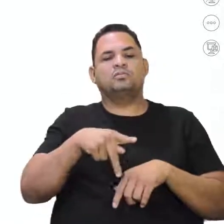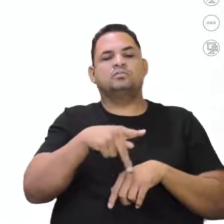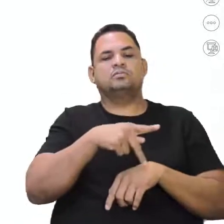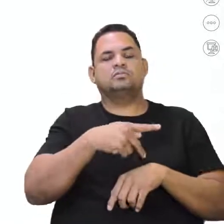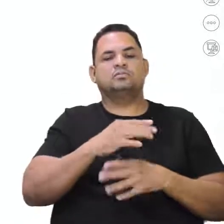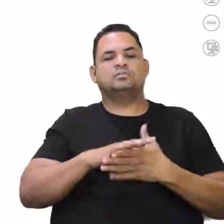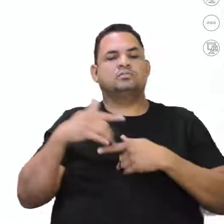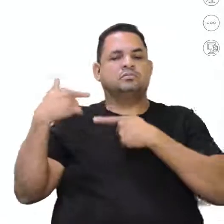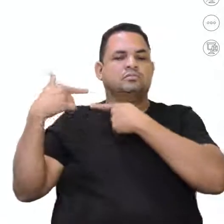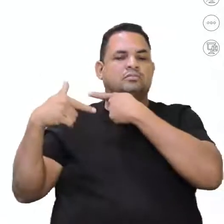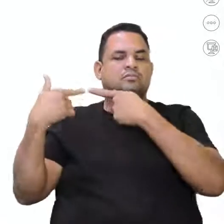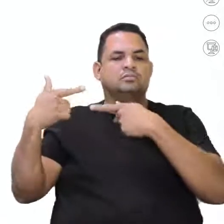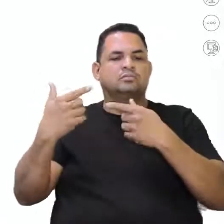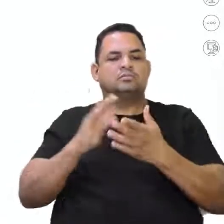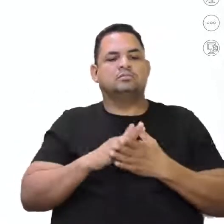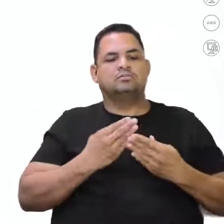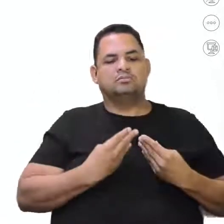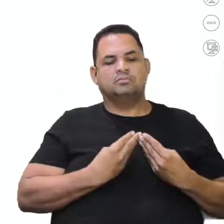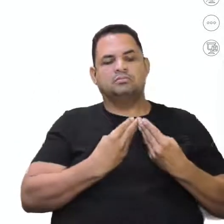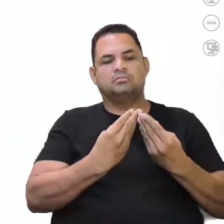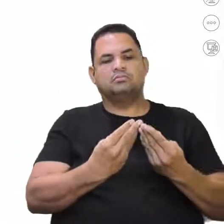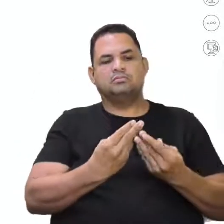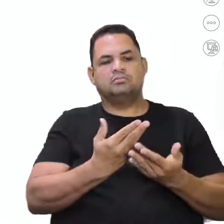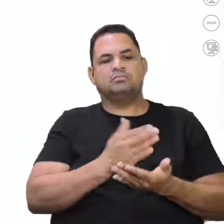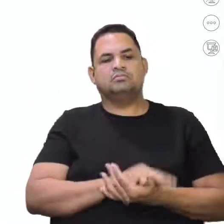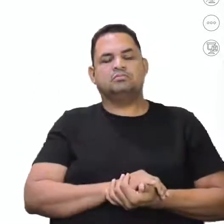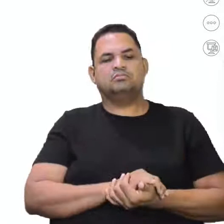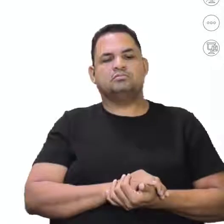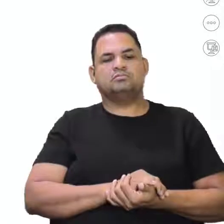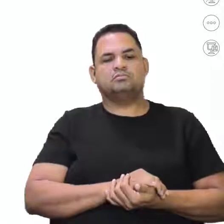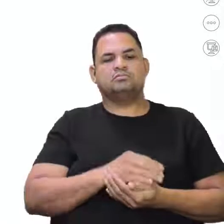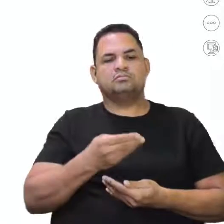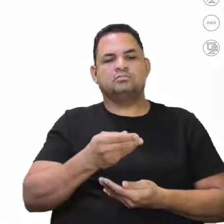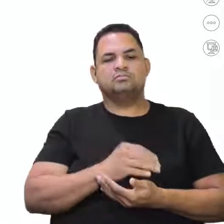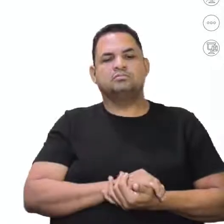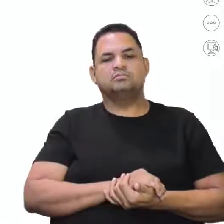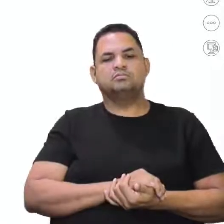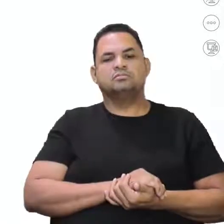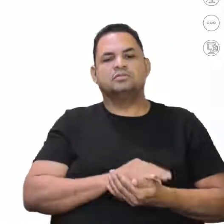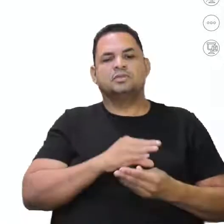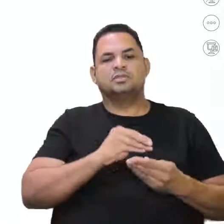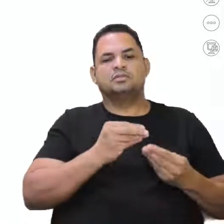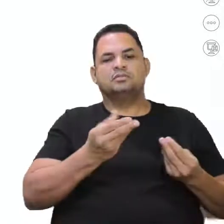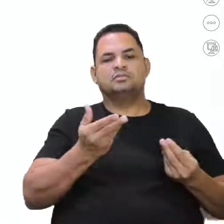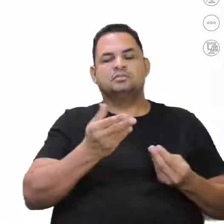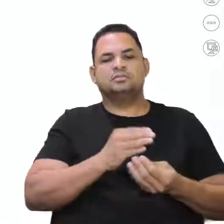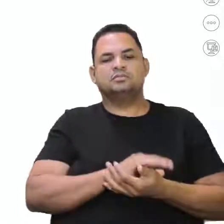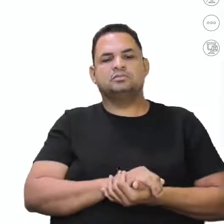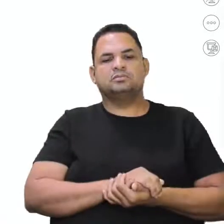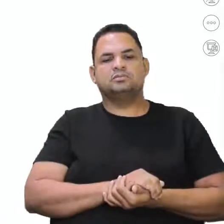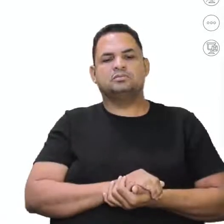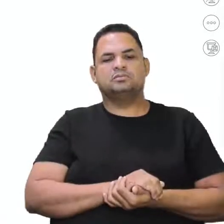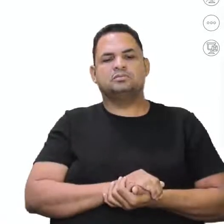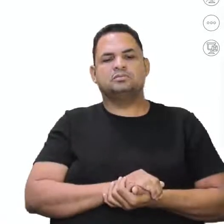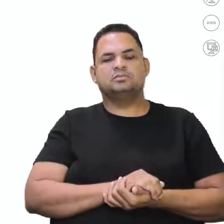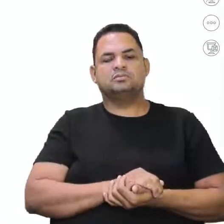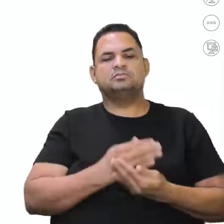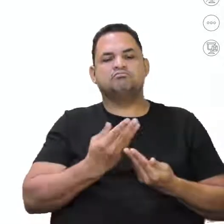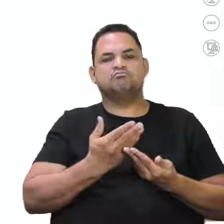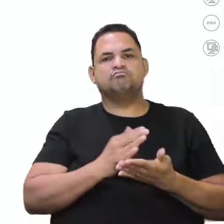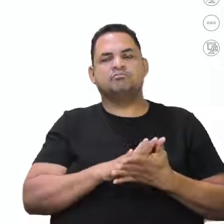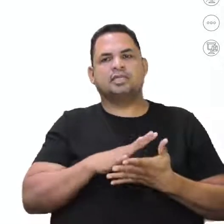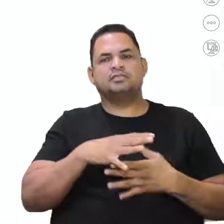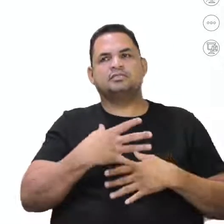é tradicional dar a alguém essas esponjas de madeira como um gesto